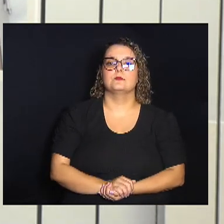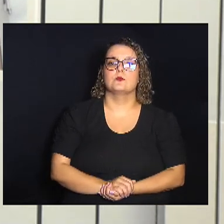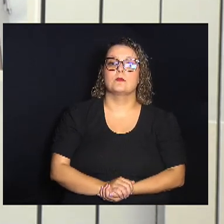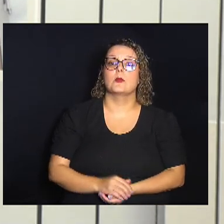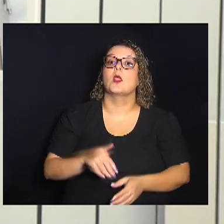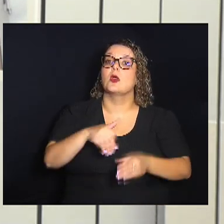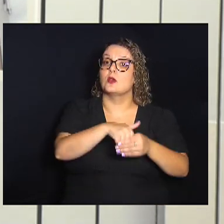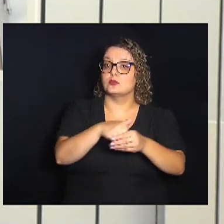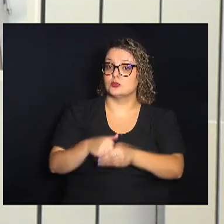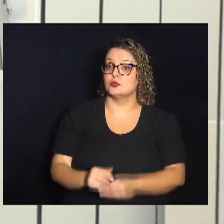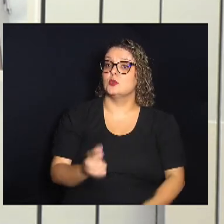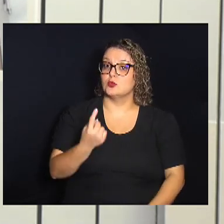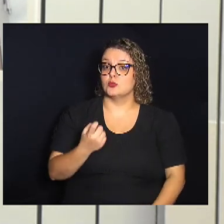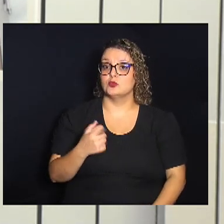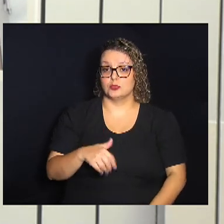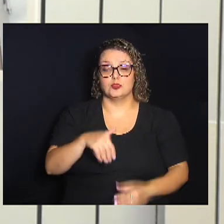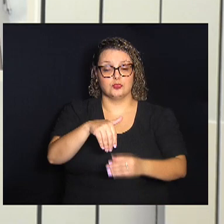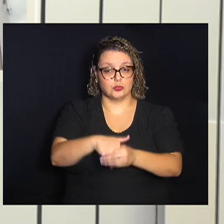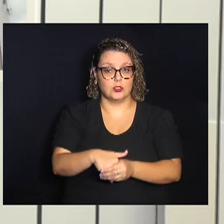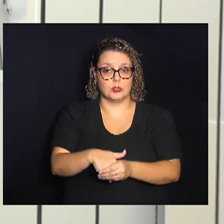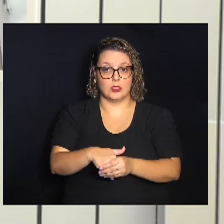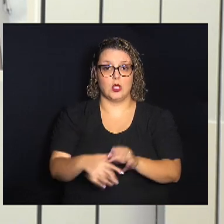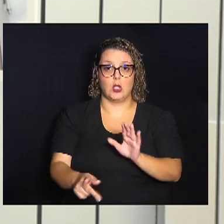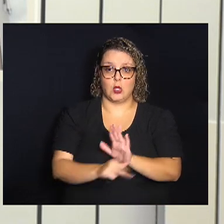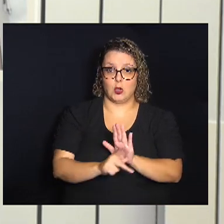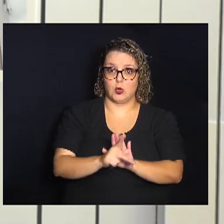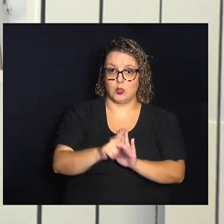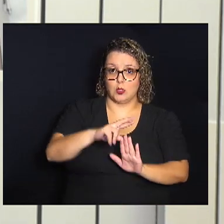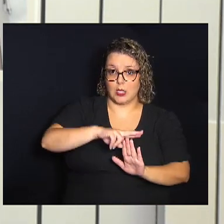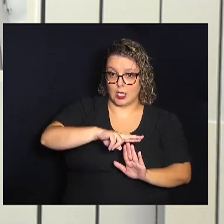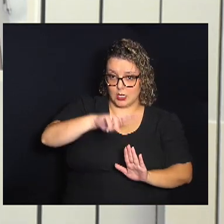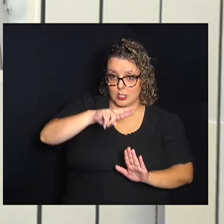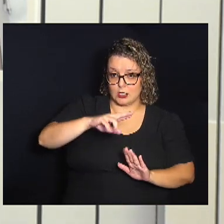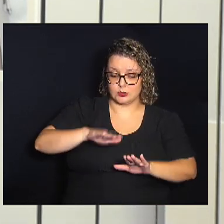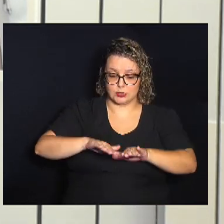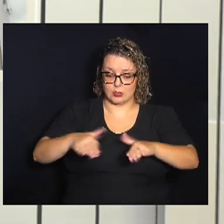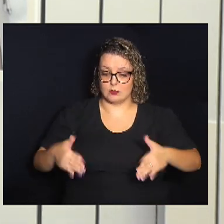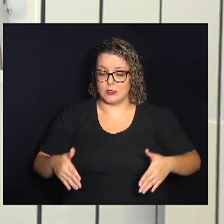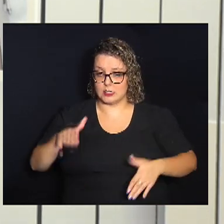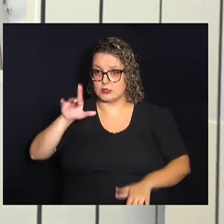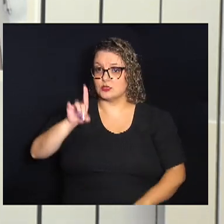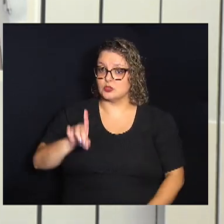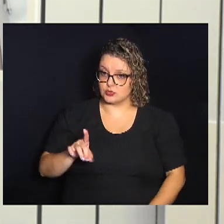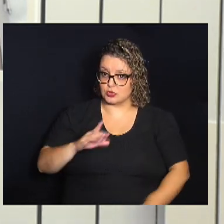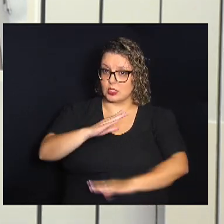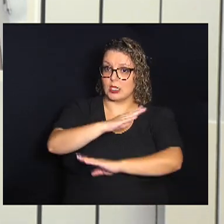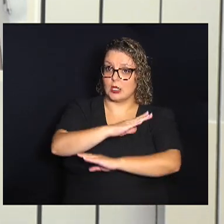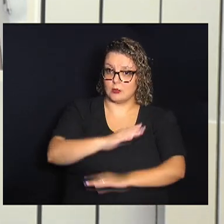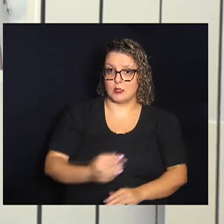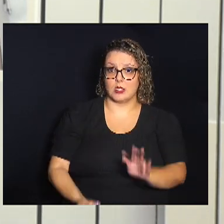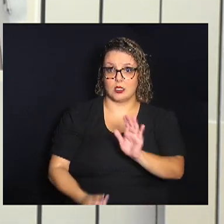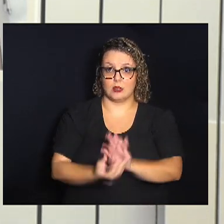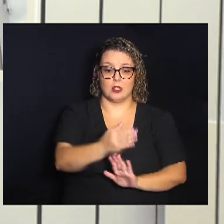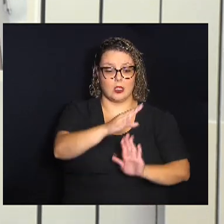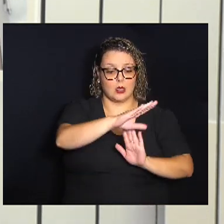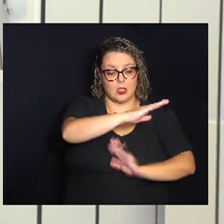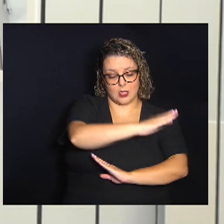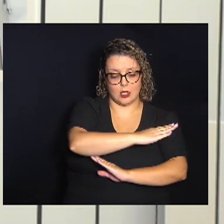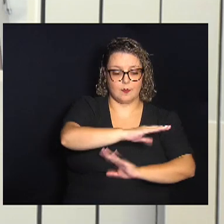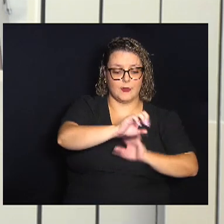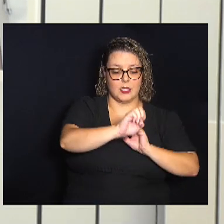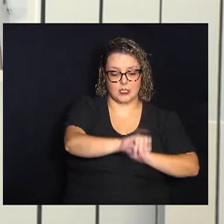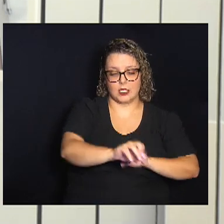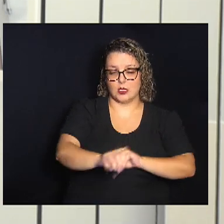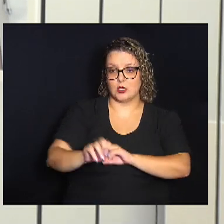turno único de votação o projeto de resolução da mesa diretora que cria o Câmara Educa. Por meio